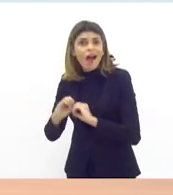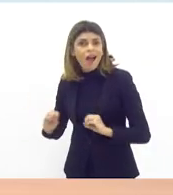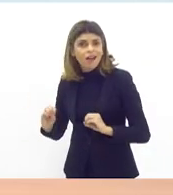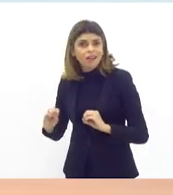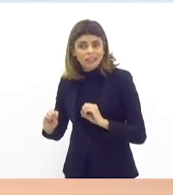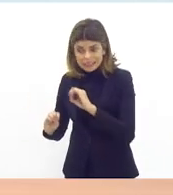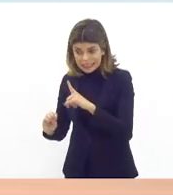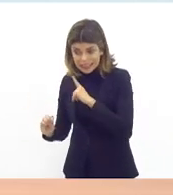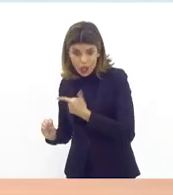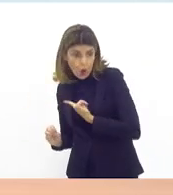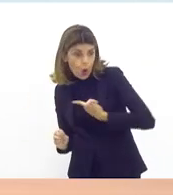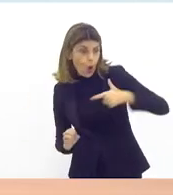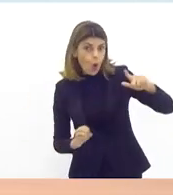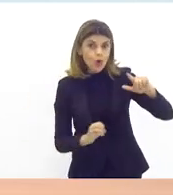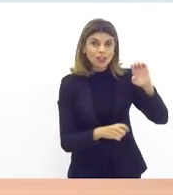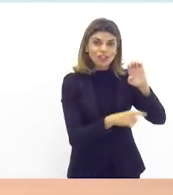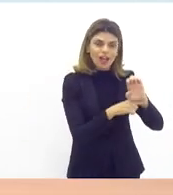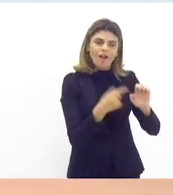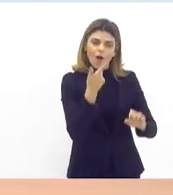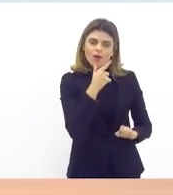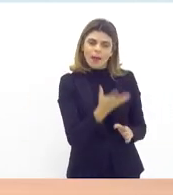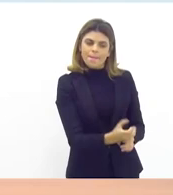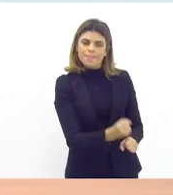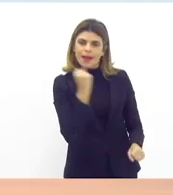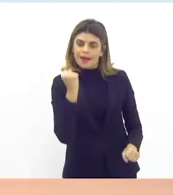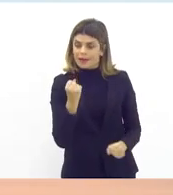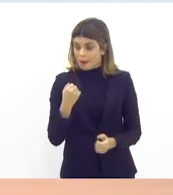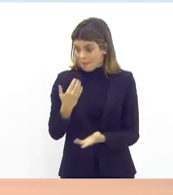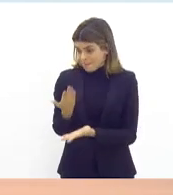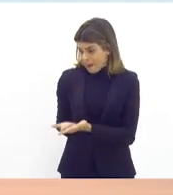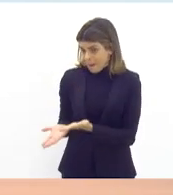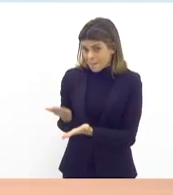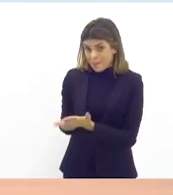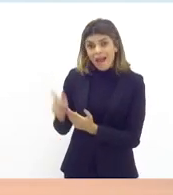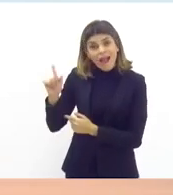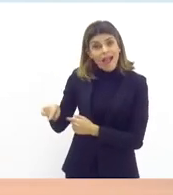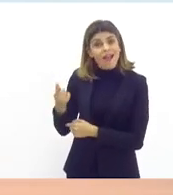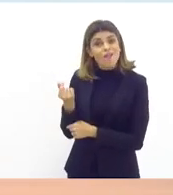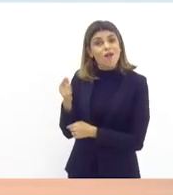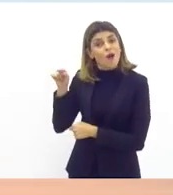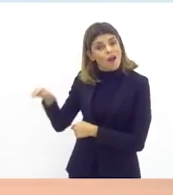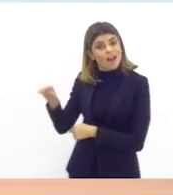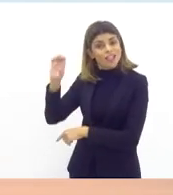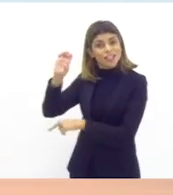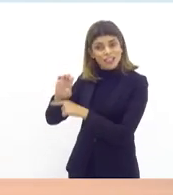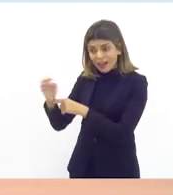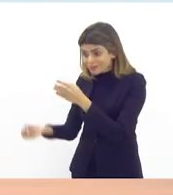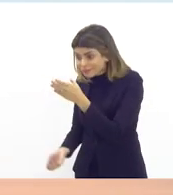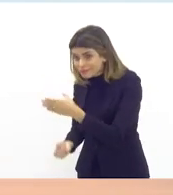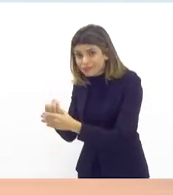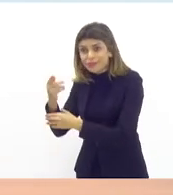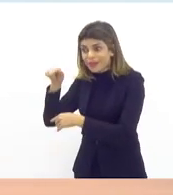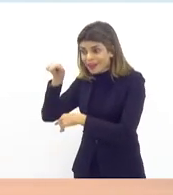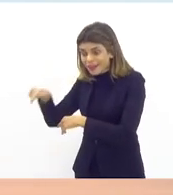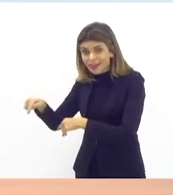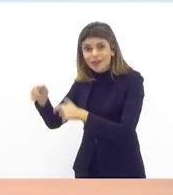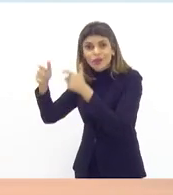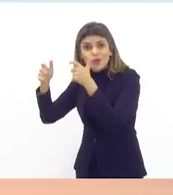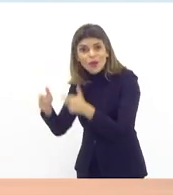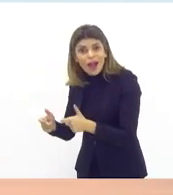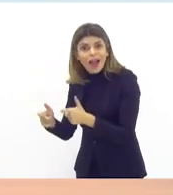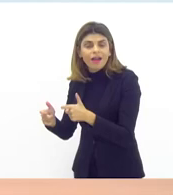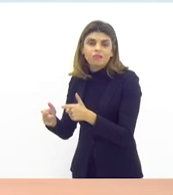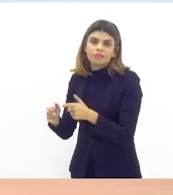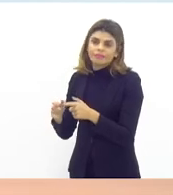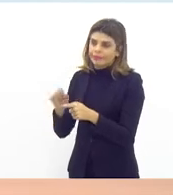outro Estado. Ele vai arrecadar um pouquinho. Quem perdeu muita receita foi o Estado onde a empresa iria, se não fosse o benefício fiscal.